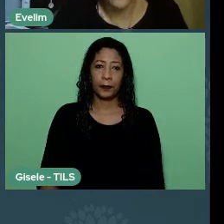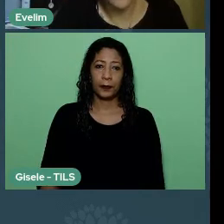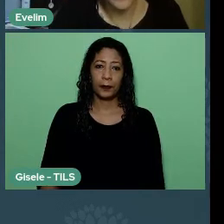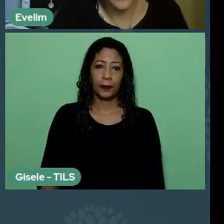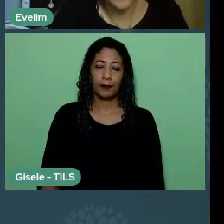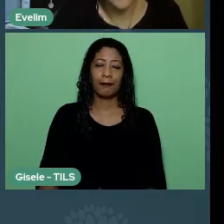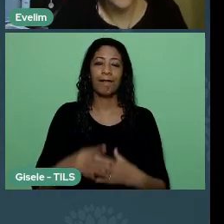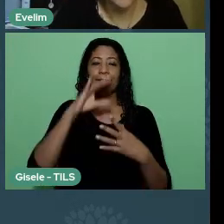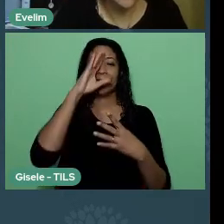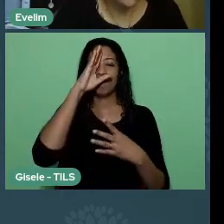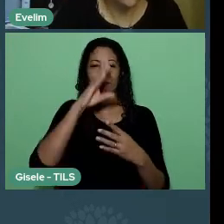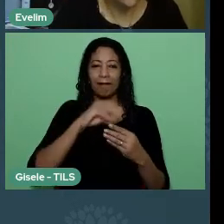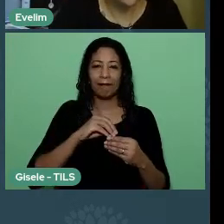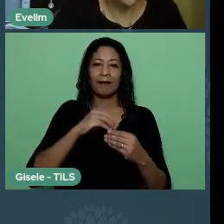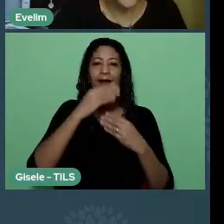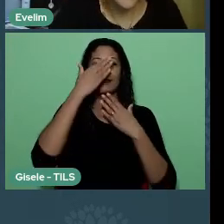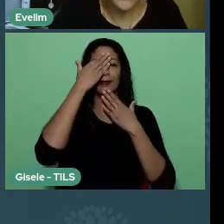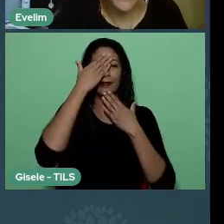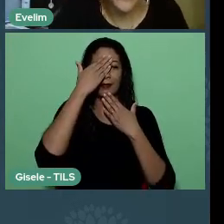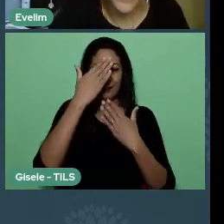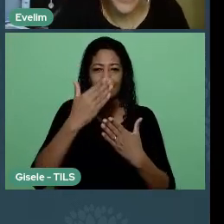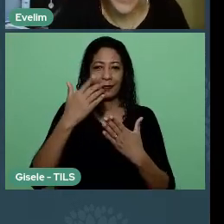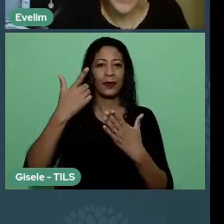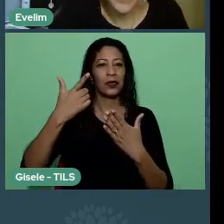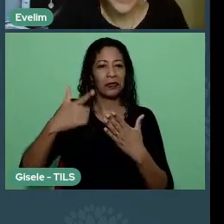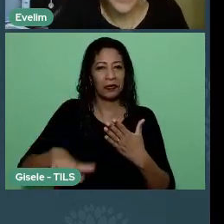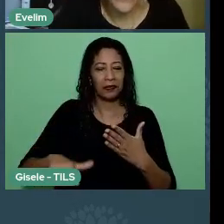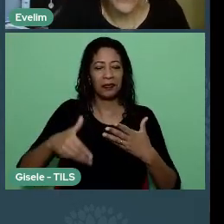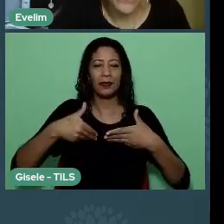Mais uma vez, eu gostaria de agradecer o convite